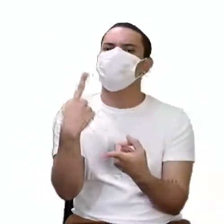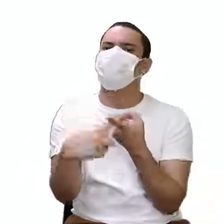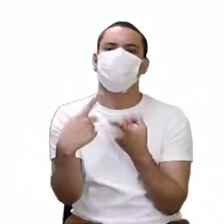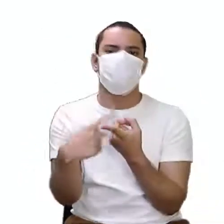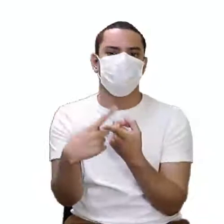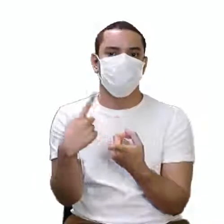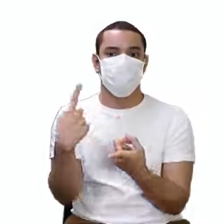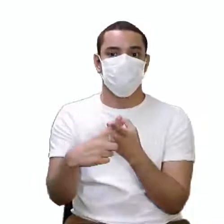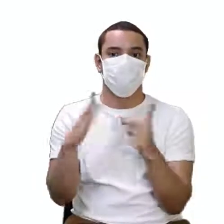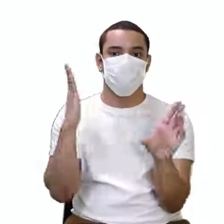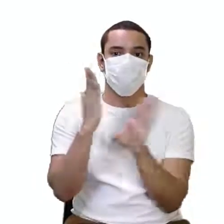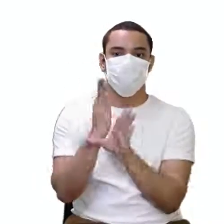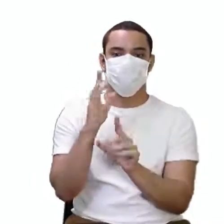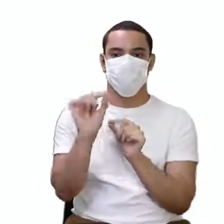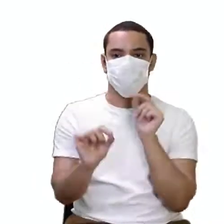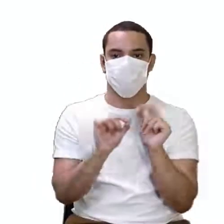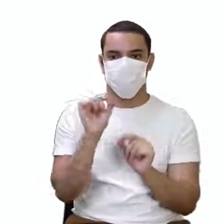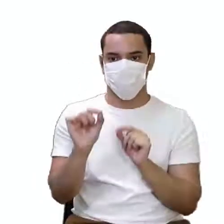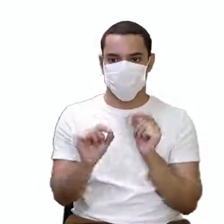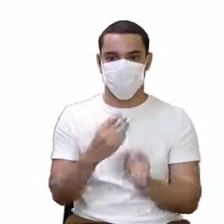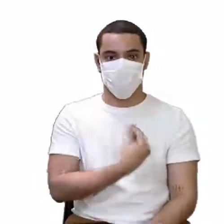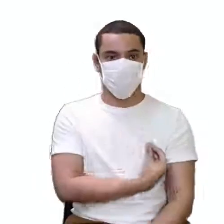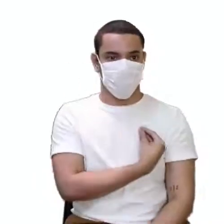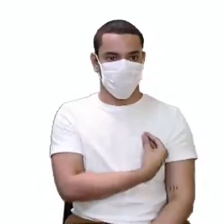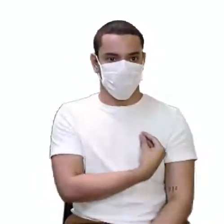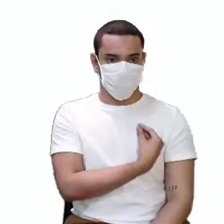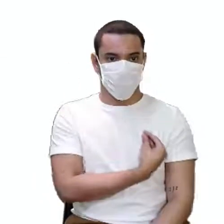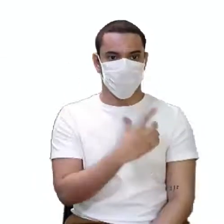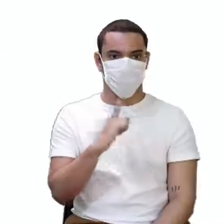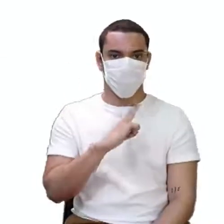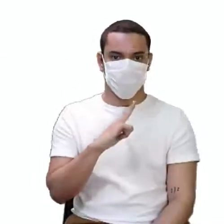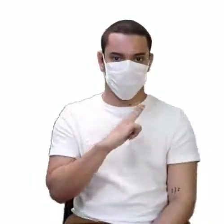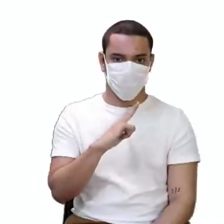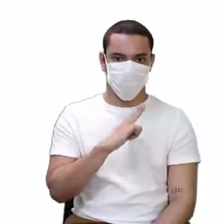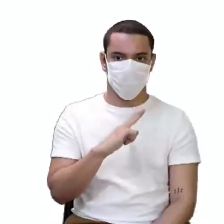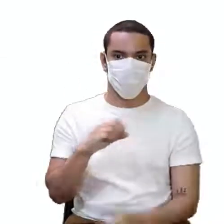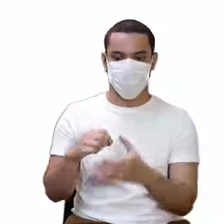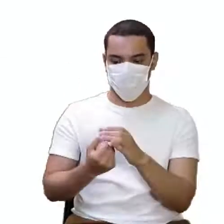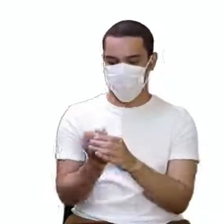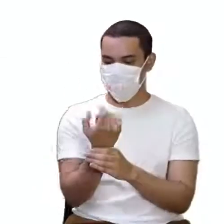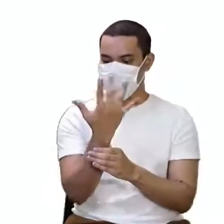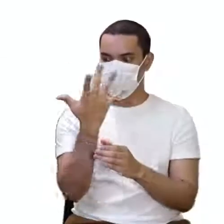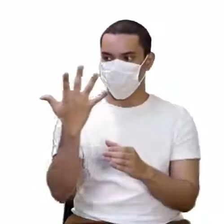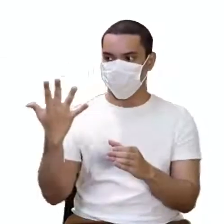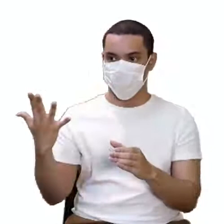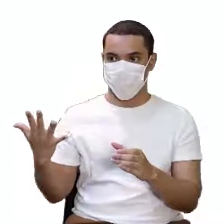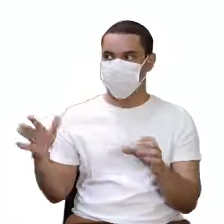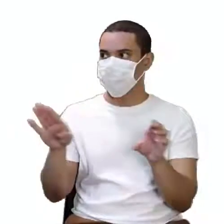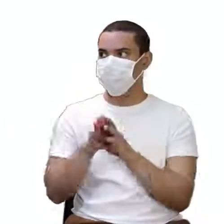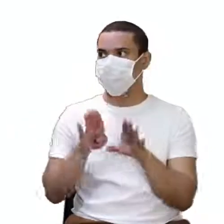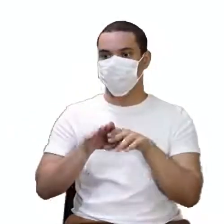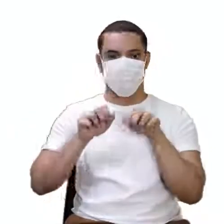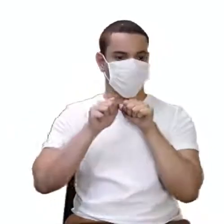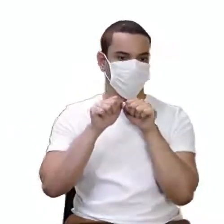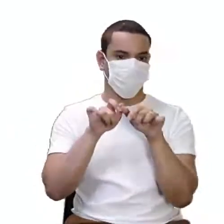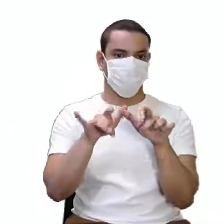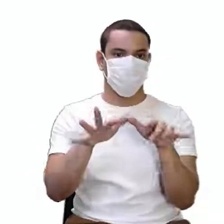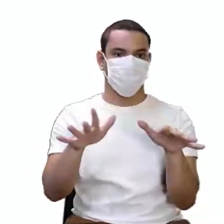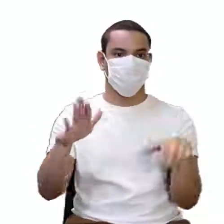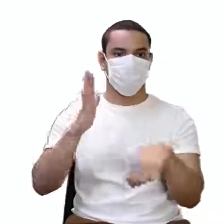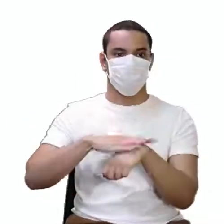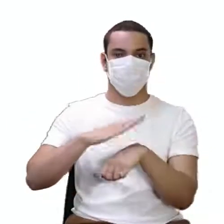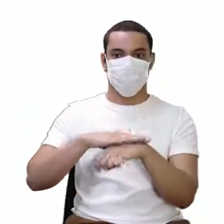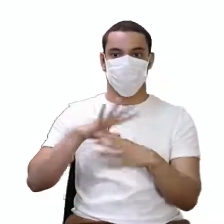professora? Devido à presença de vulcões em erupção, derramando, espalhando sobre essa